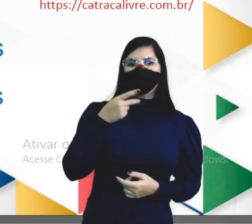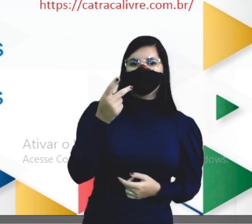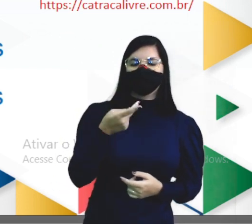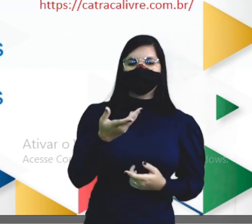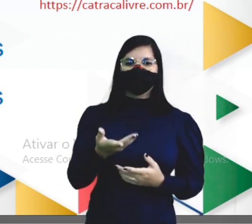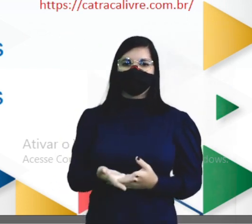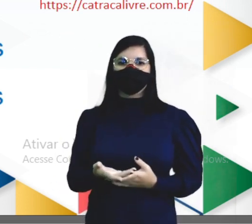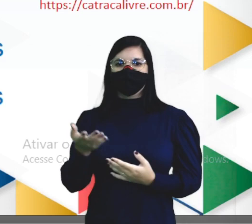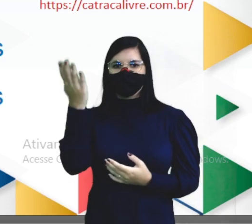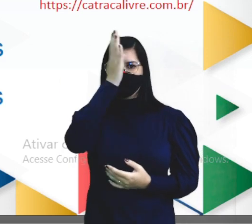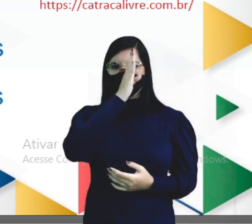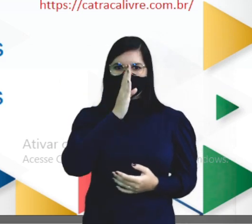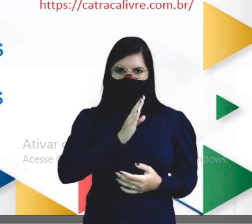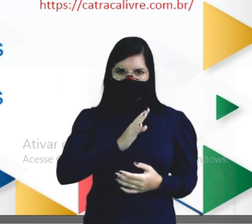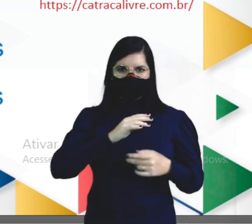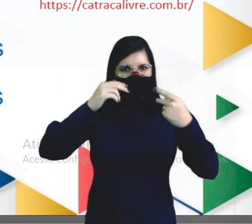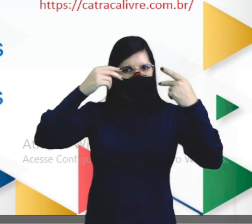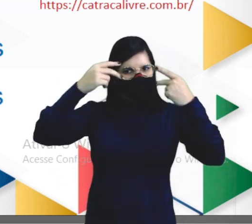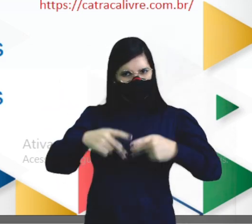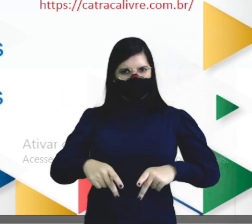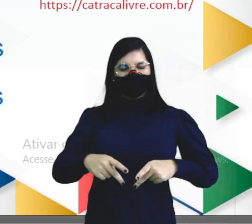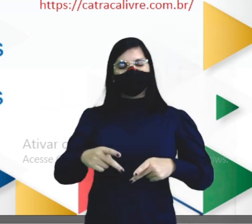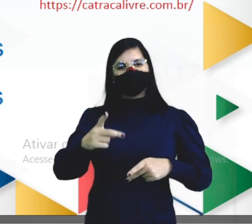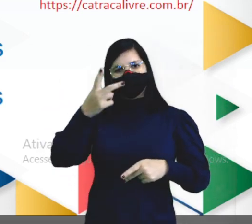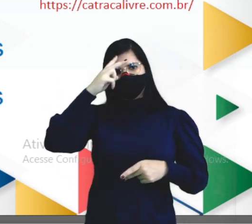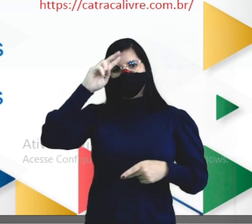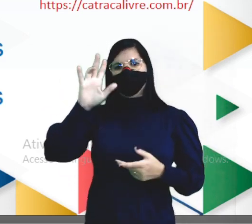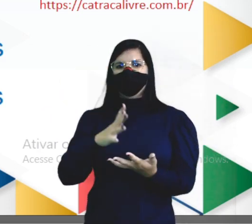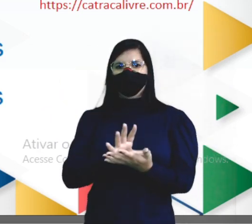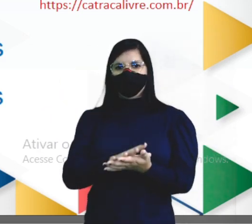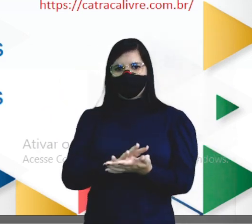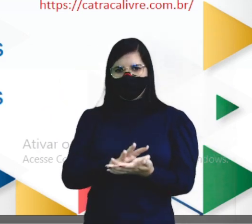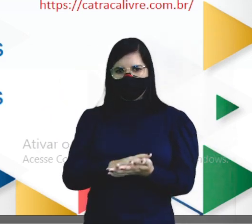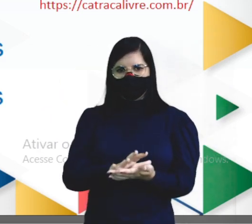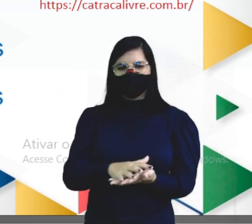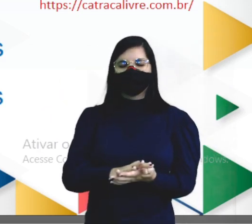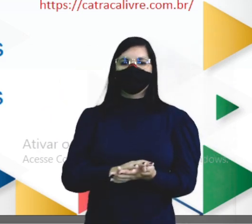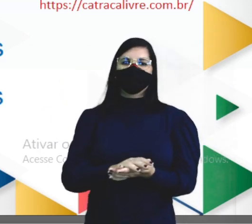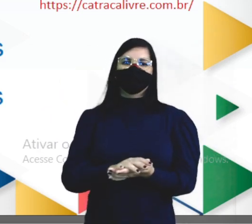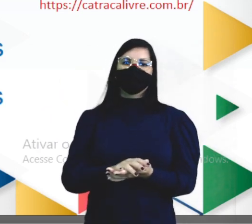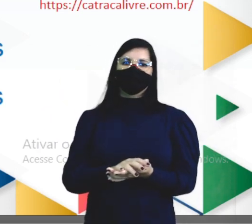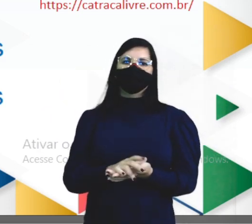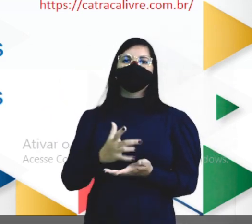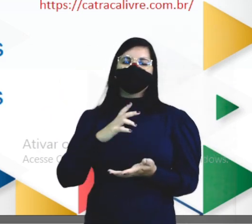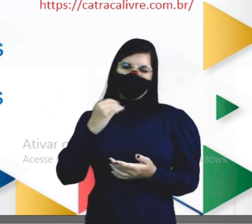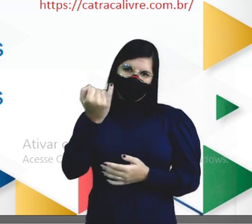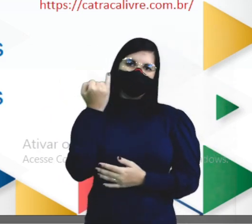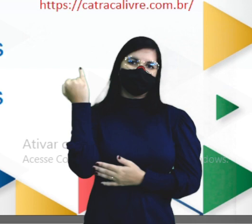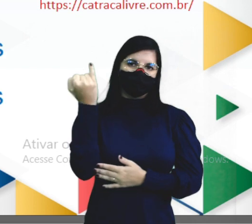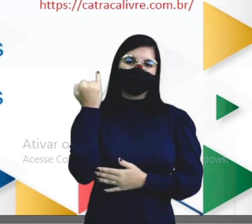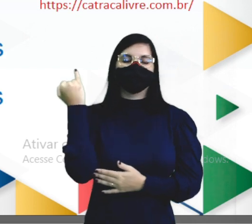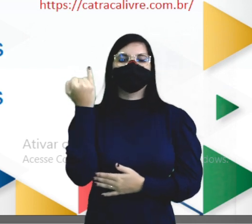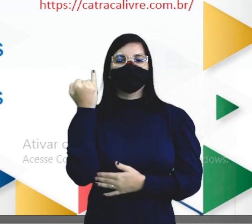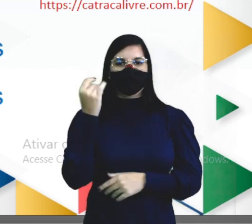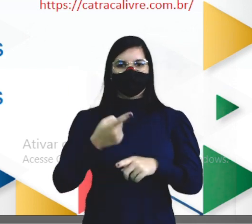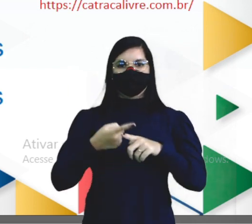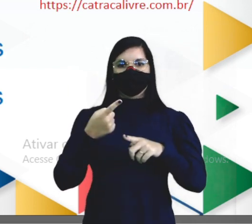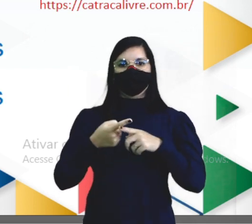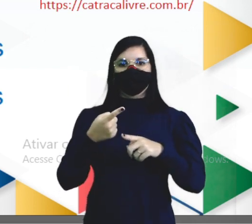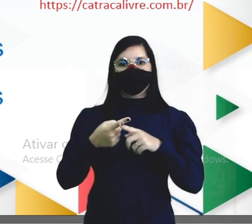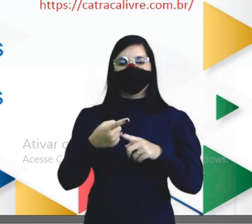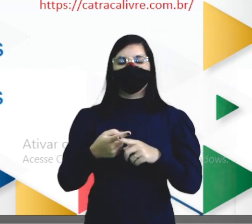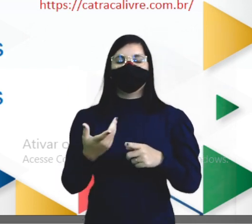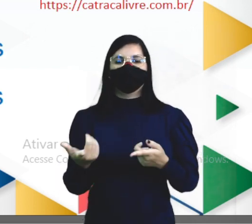música brasileira, as pessoas lembram muito do samba, né? Então, assim, que o samba é muito significativo, né? E,